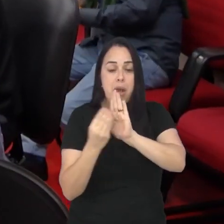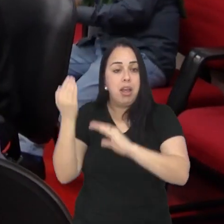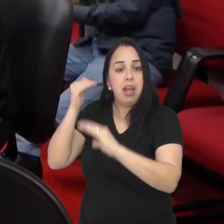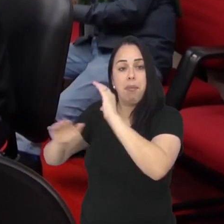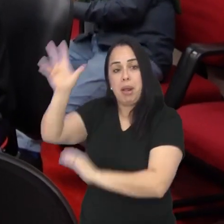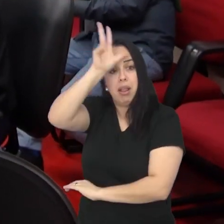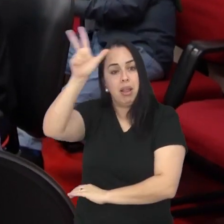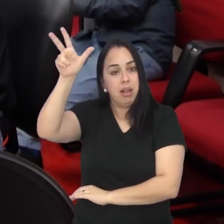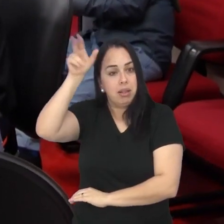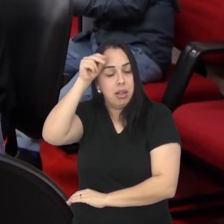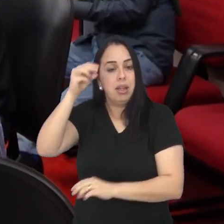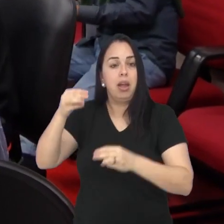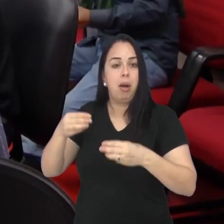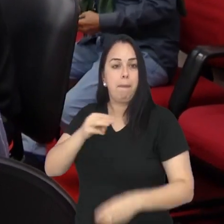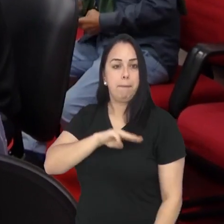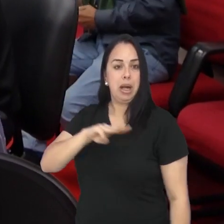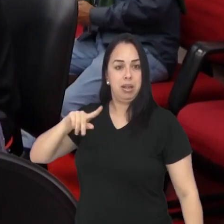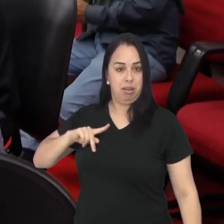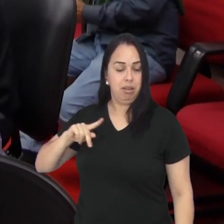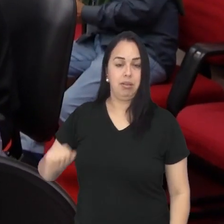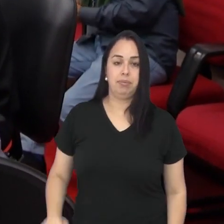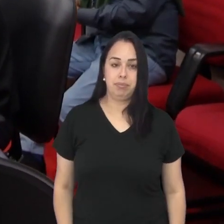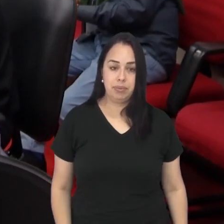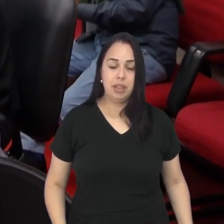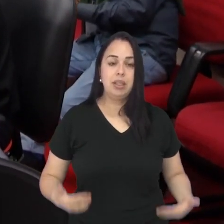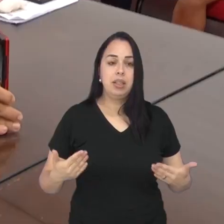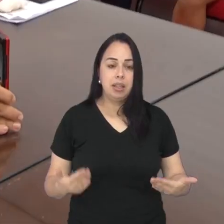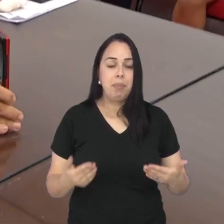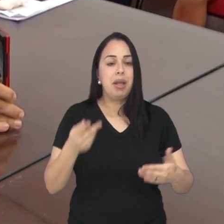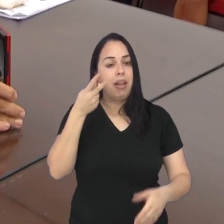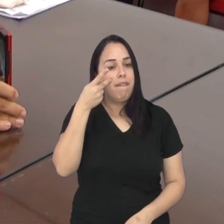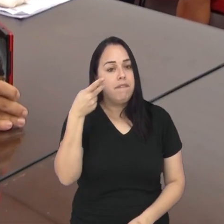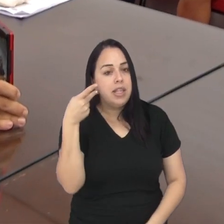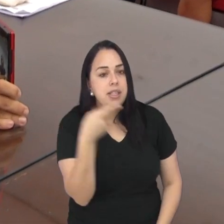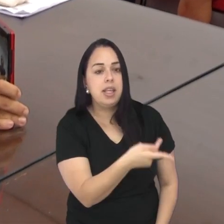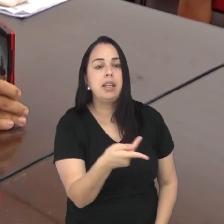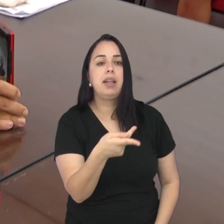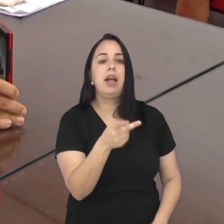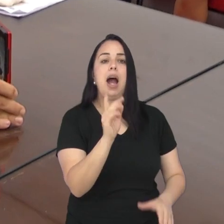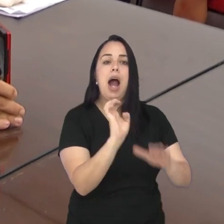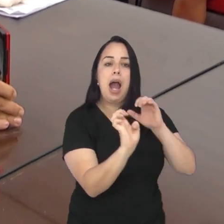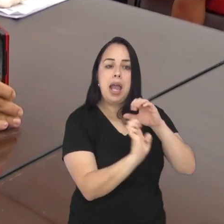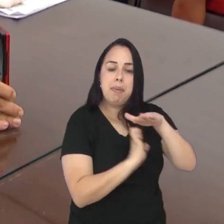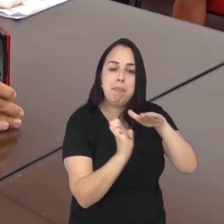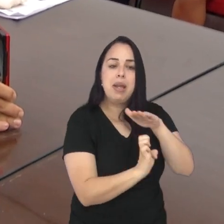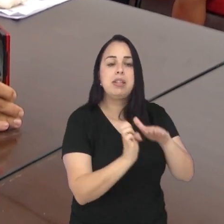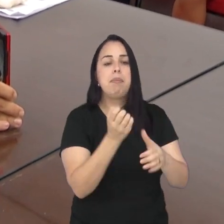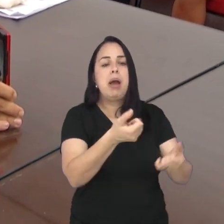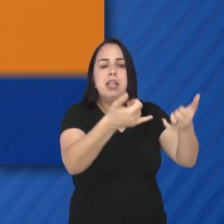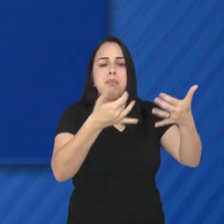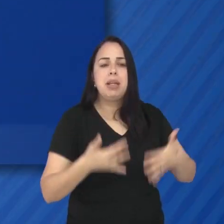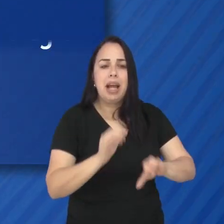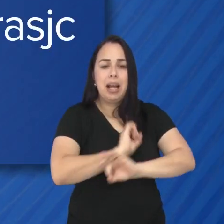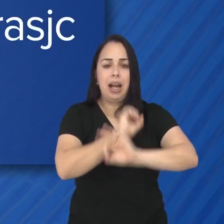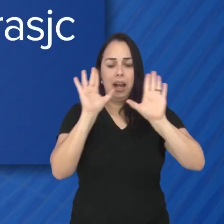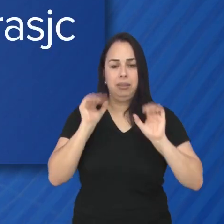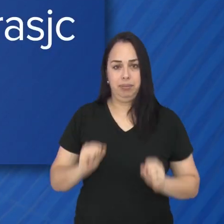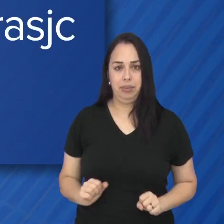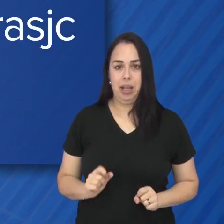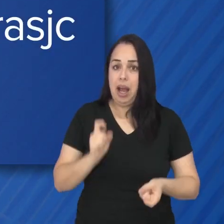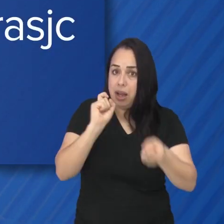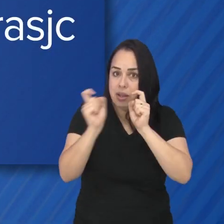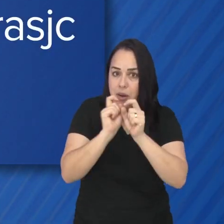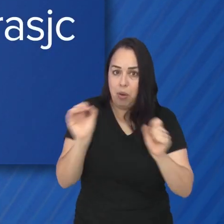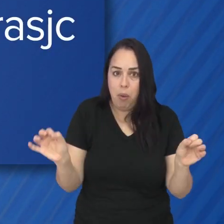Poder Executivo e ao Ministério Público do Trabalho, além de uma visita à Beta em busca de esclarecimentos. A sessão na